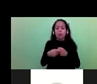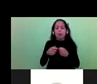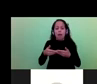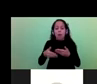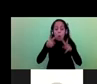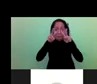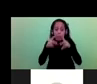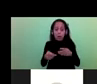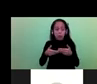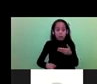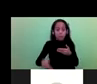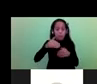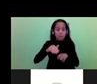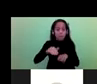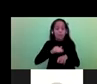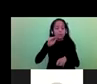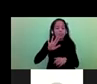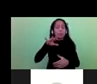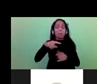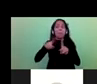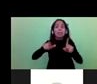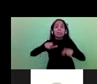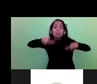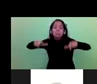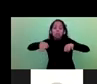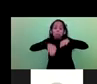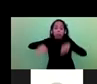com grandes lacunas de desigualdades.